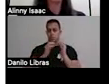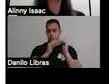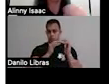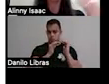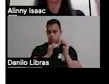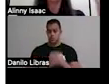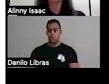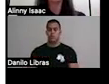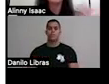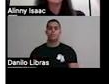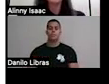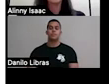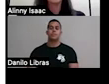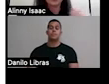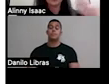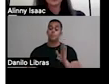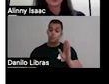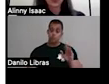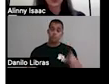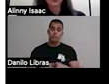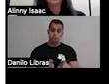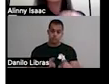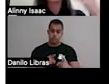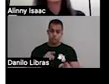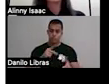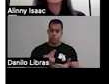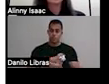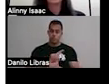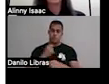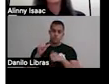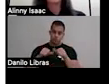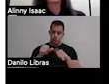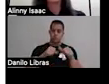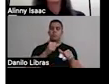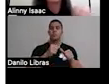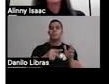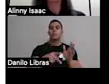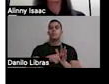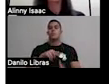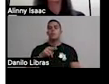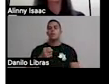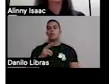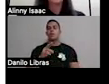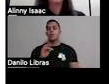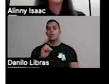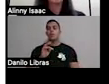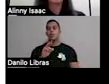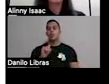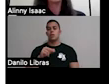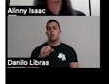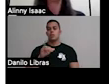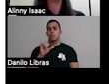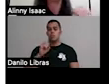cérebro. Mas além dessa hipótese, né, desses neurotransmissores, da alteração desses neurotransmissores, outros fatores centrais também